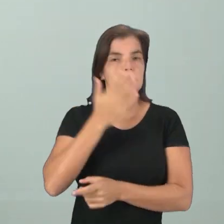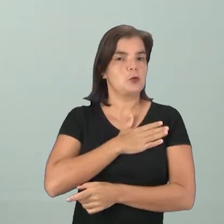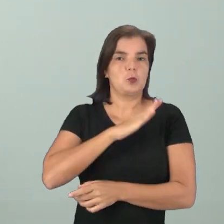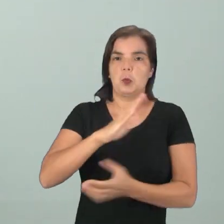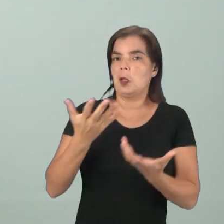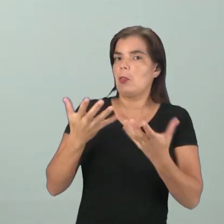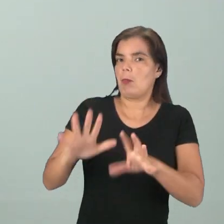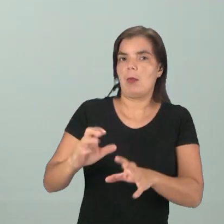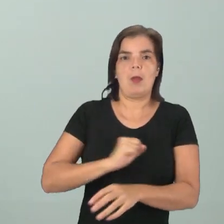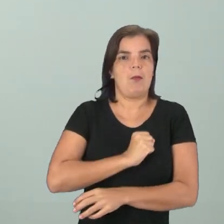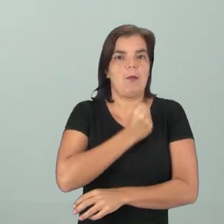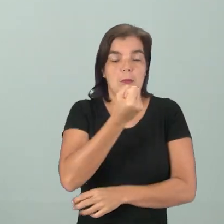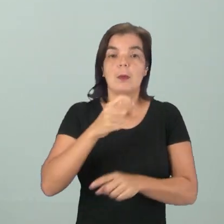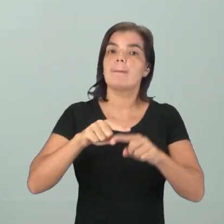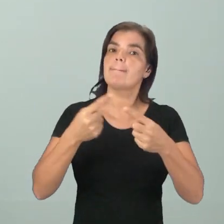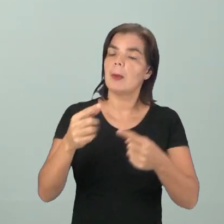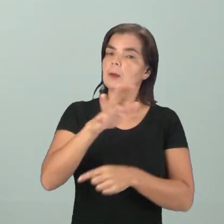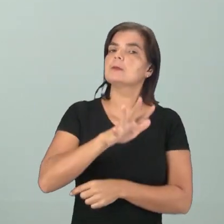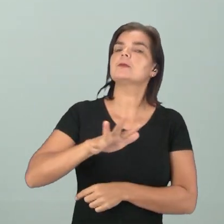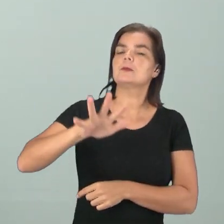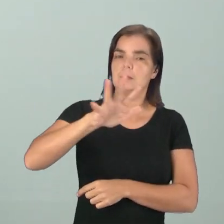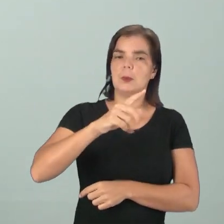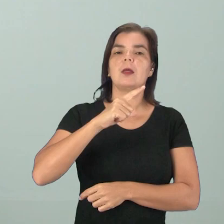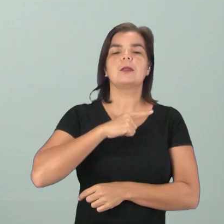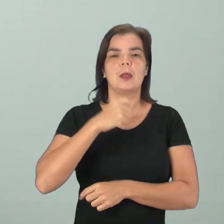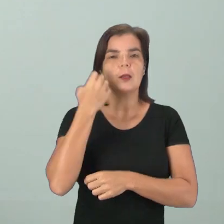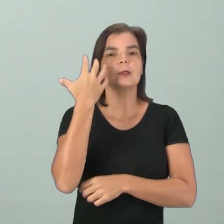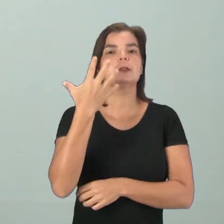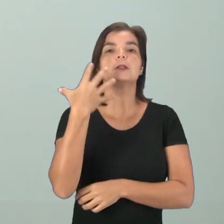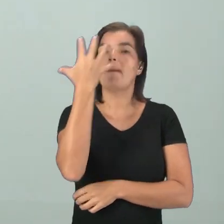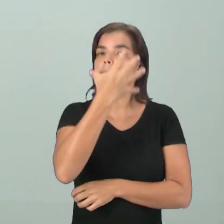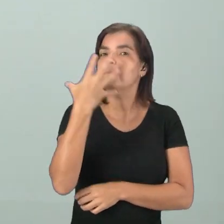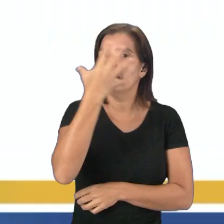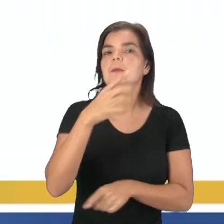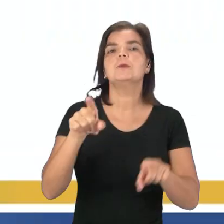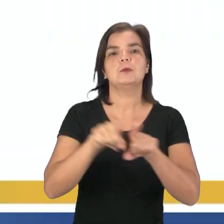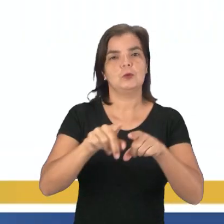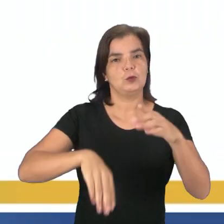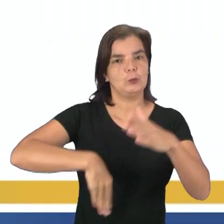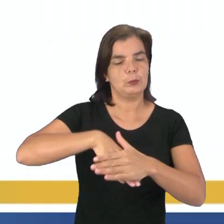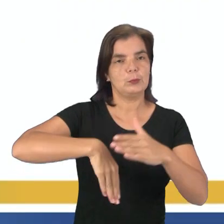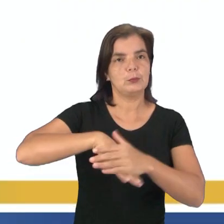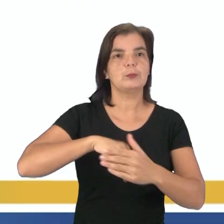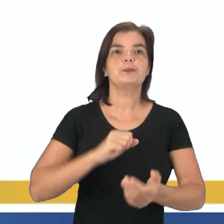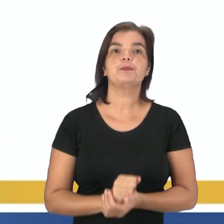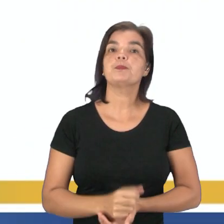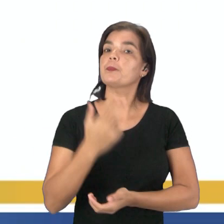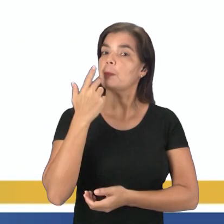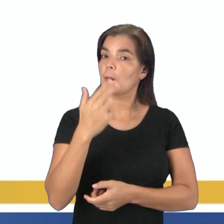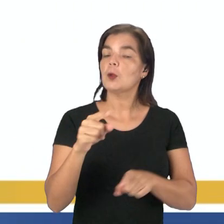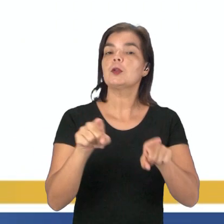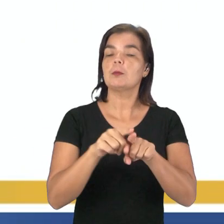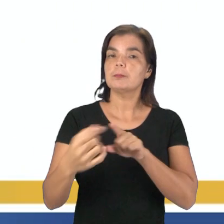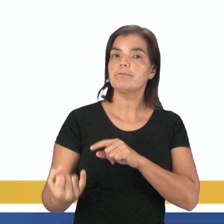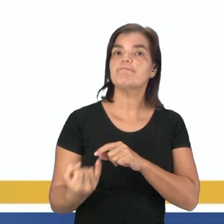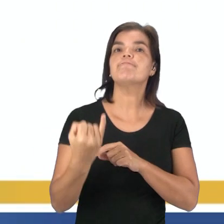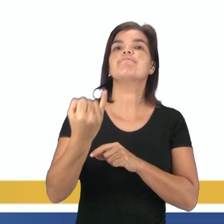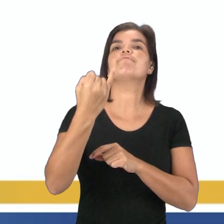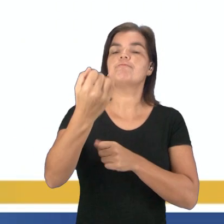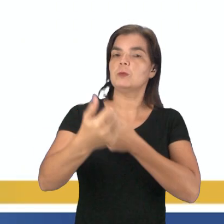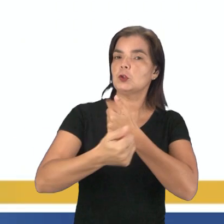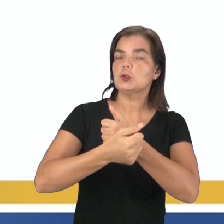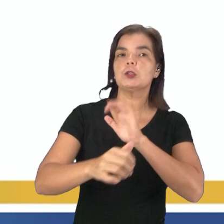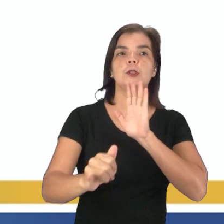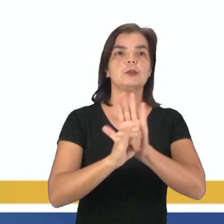não gostam, odeiam, mas de forma geral a gente tem essa paixão pelo futebol. Continuando, o idioma é um fator muito importante